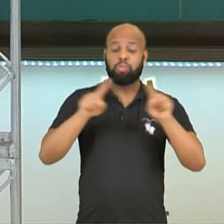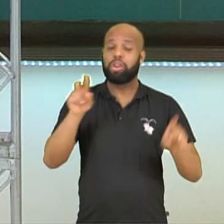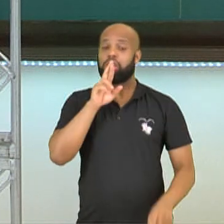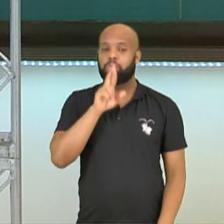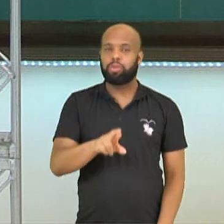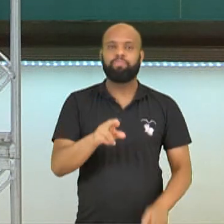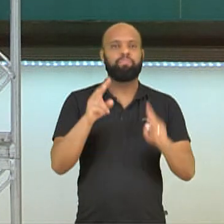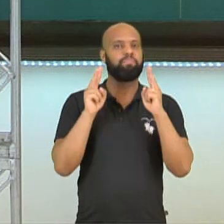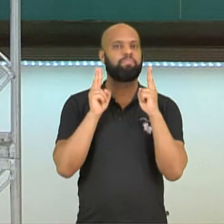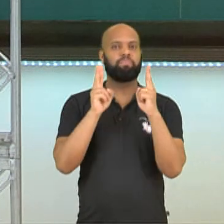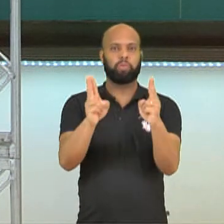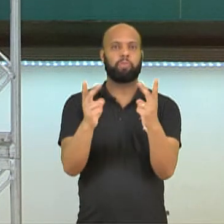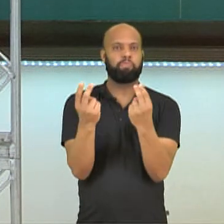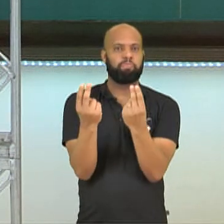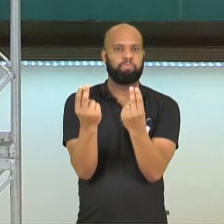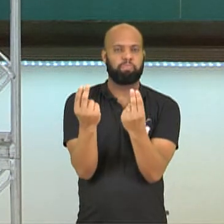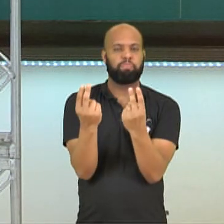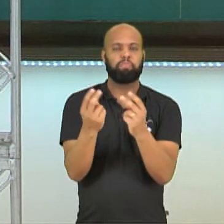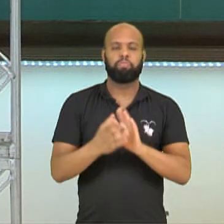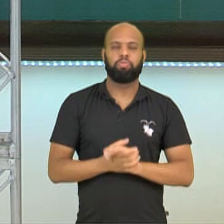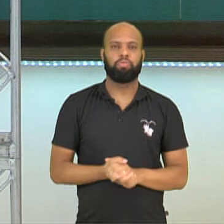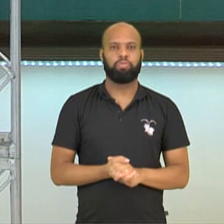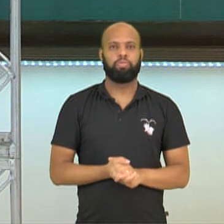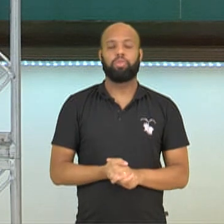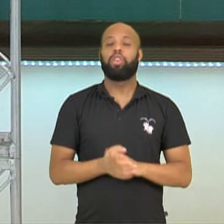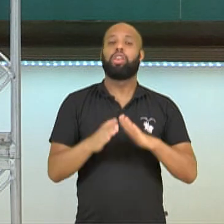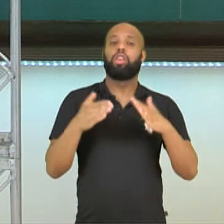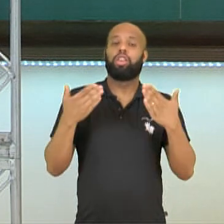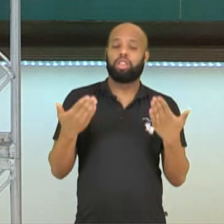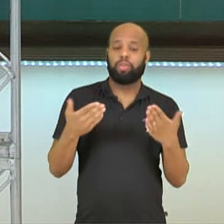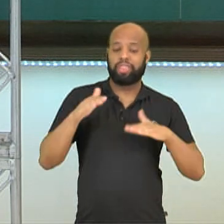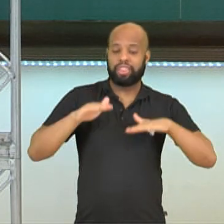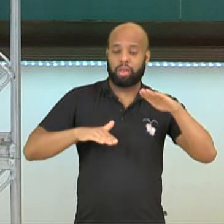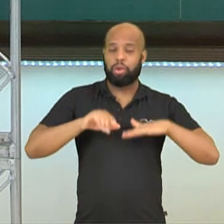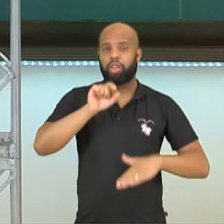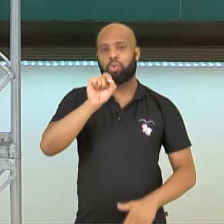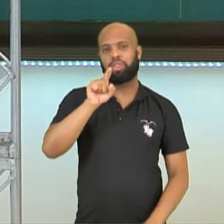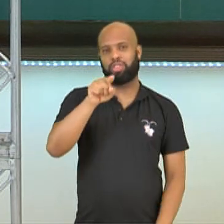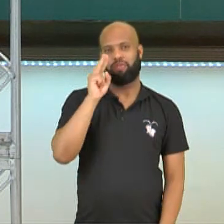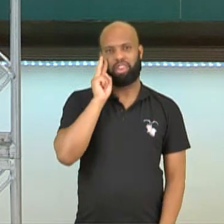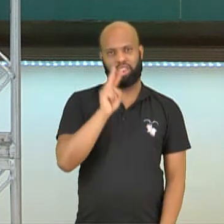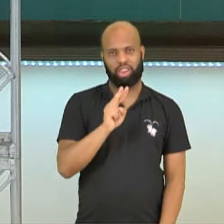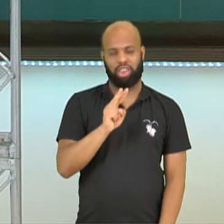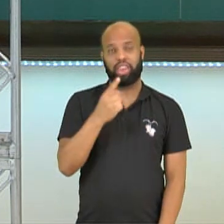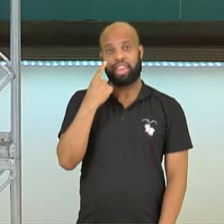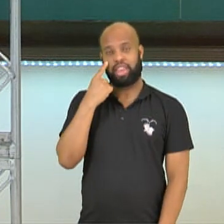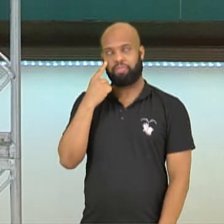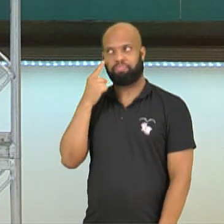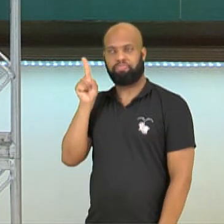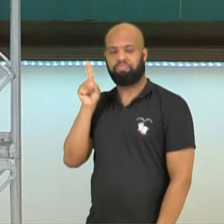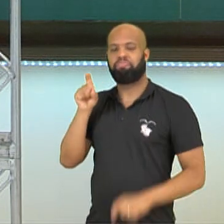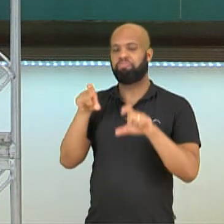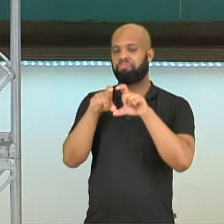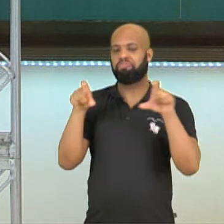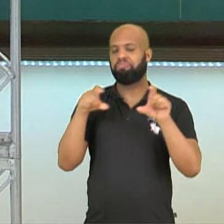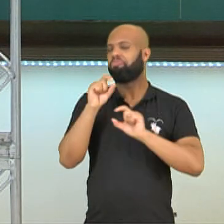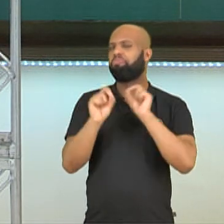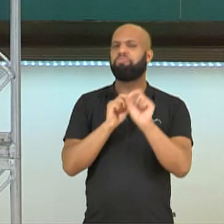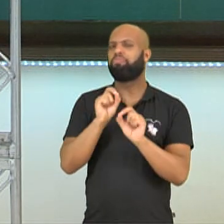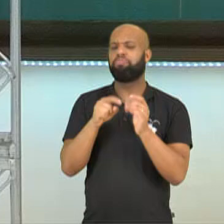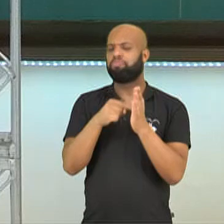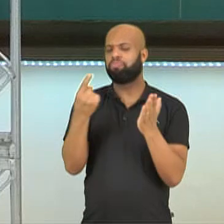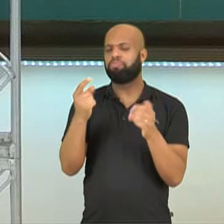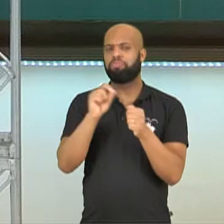e chegar todos no mesmo resultado, ok? Porque depende do que você enxerga. Você olha para esse exercício e você enxerga o que para fazer por